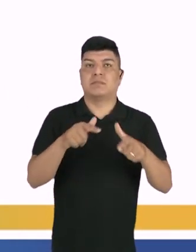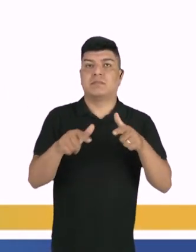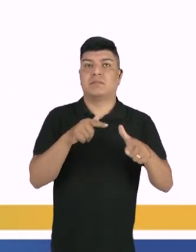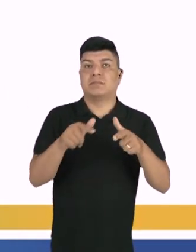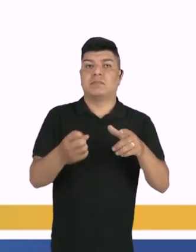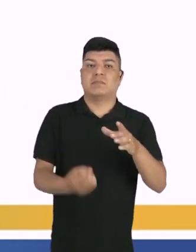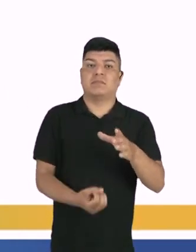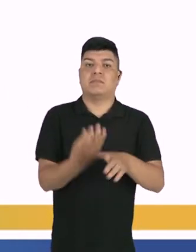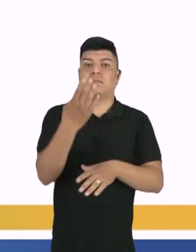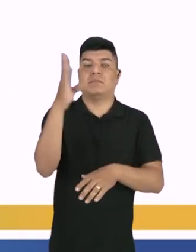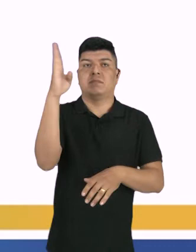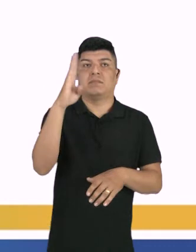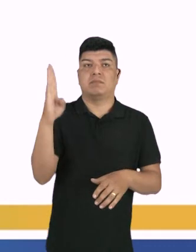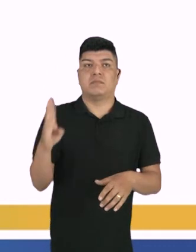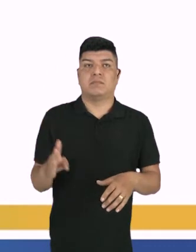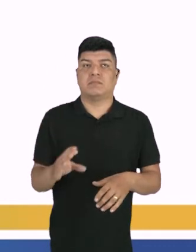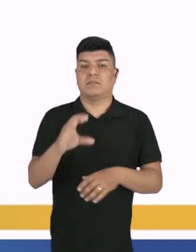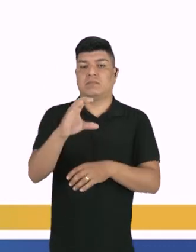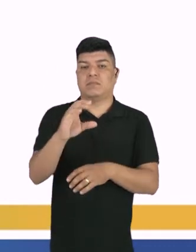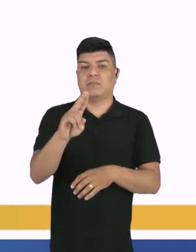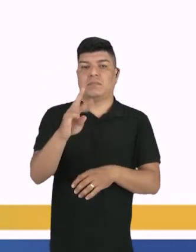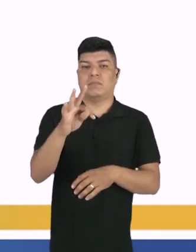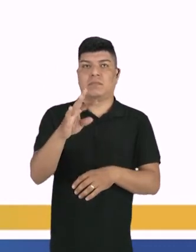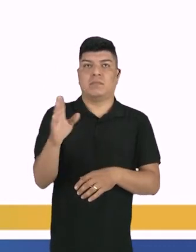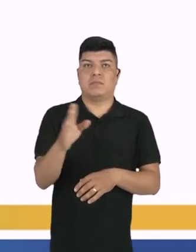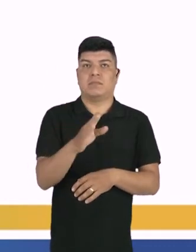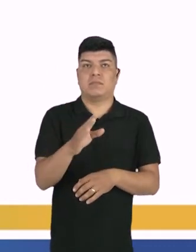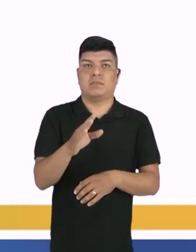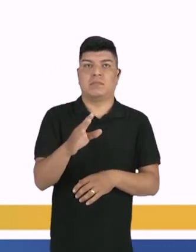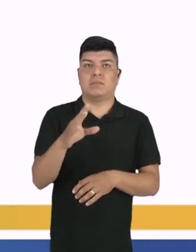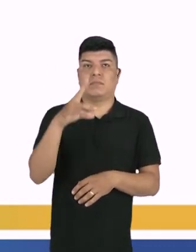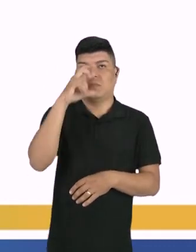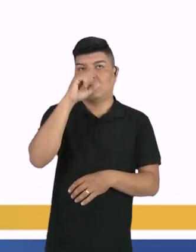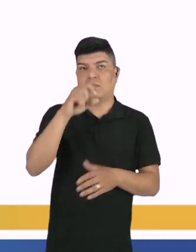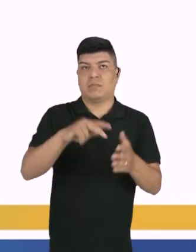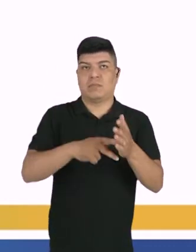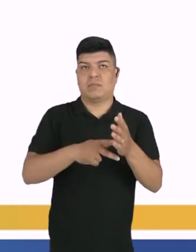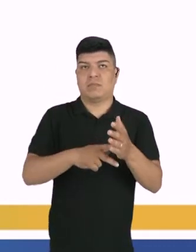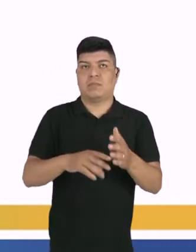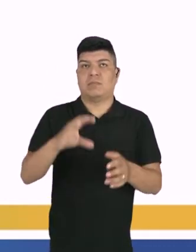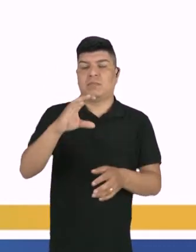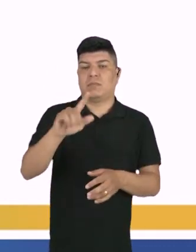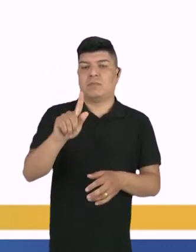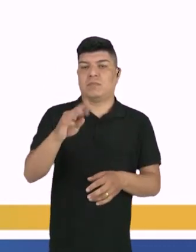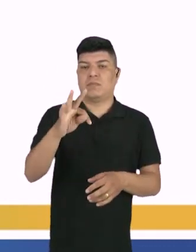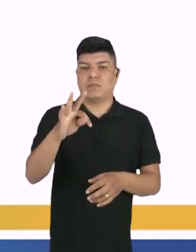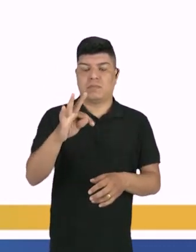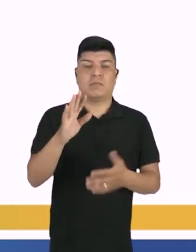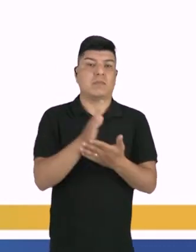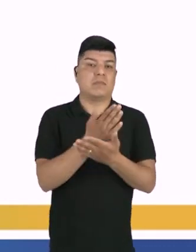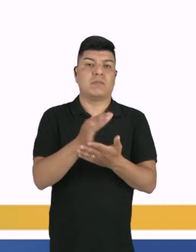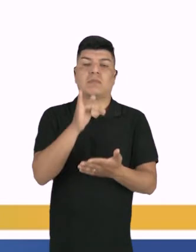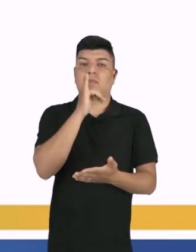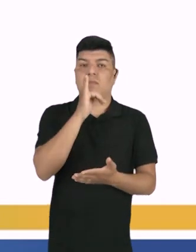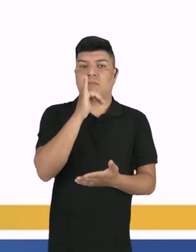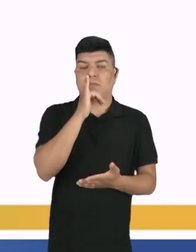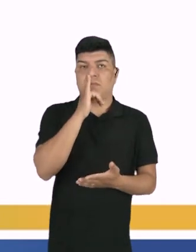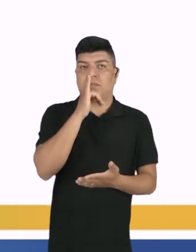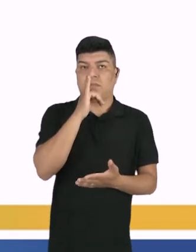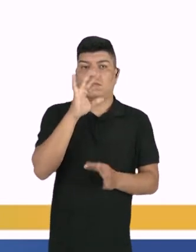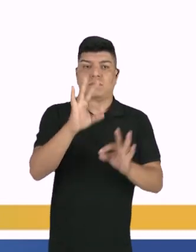que emergiram no Brasil. A CUT, a Força Sindical e a CGT são alguns exemplos